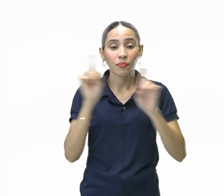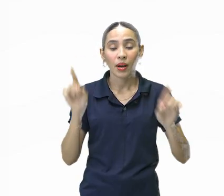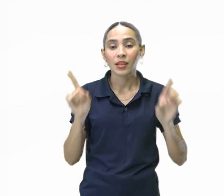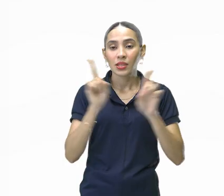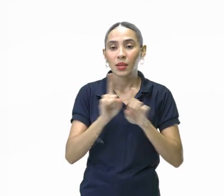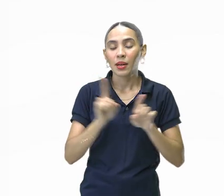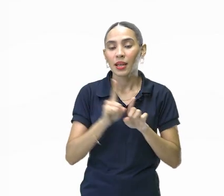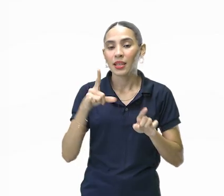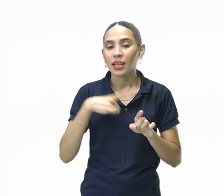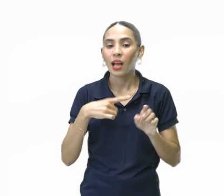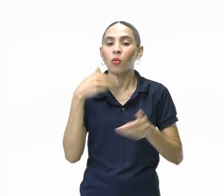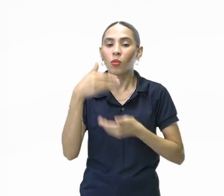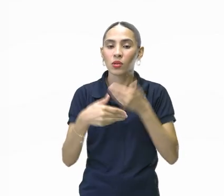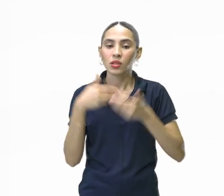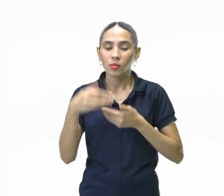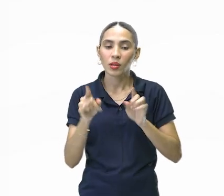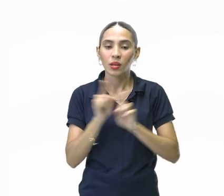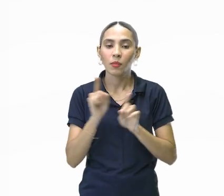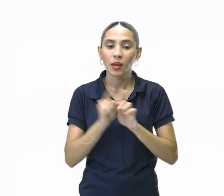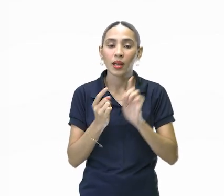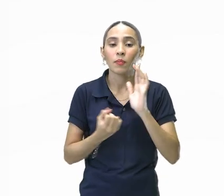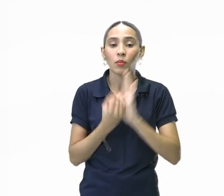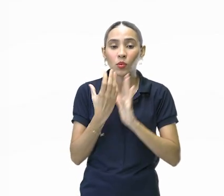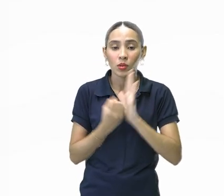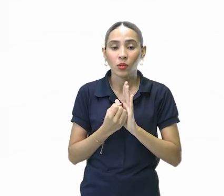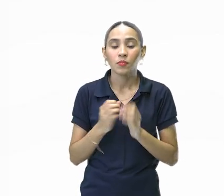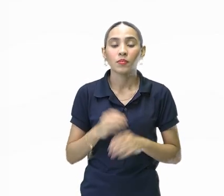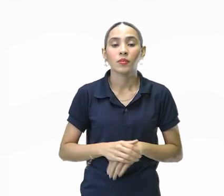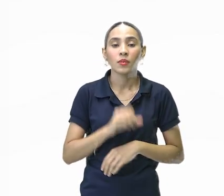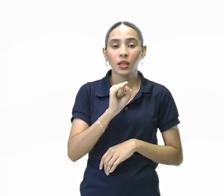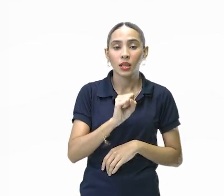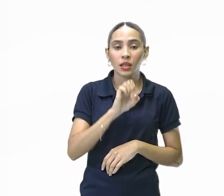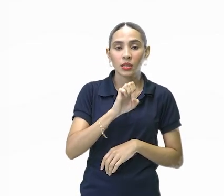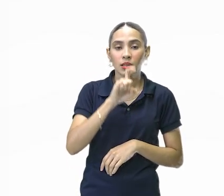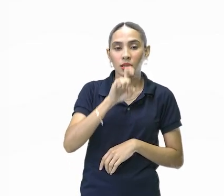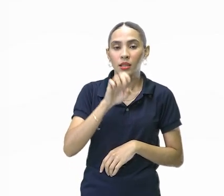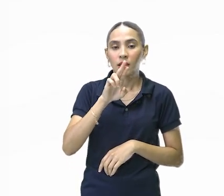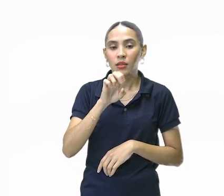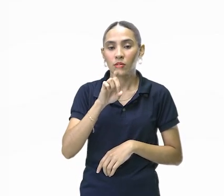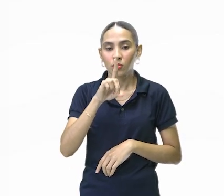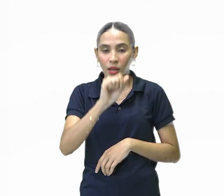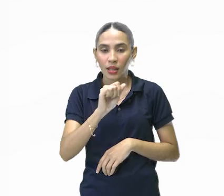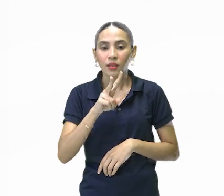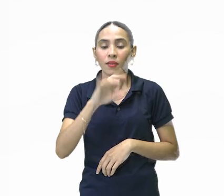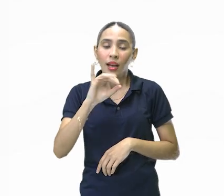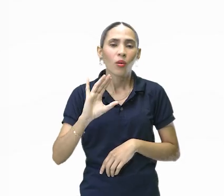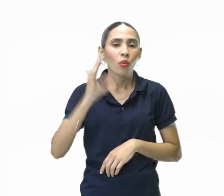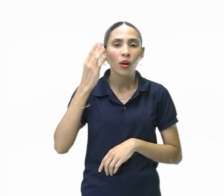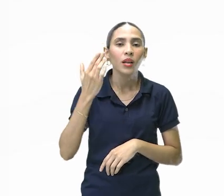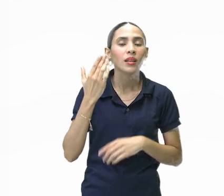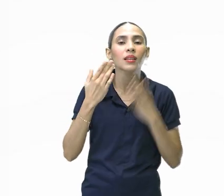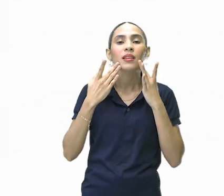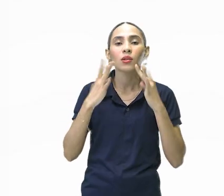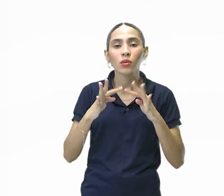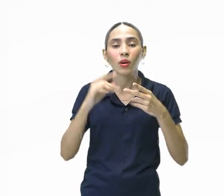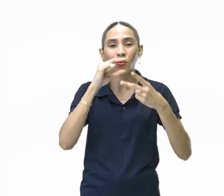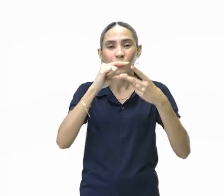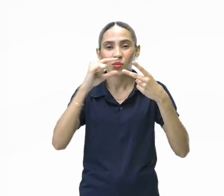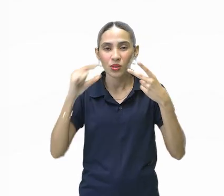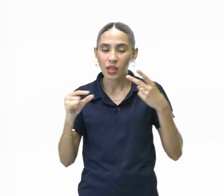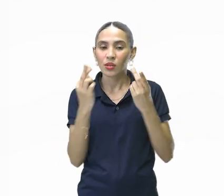aí um procedimento aí de reprodução sexuada, onde ocorre de forma natural a formação de